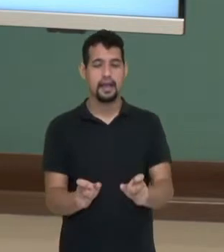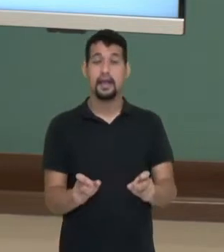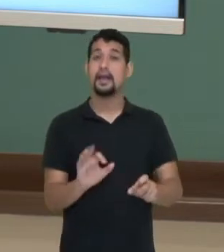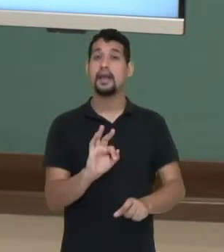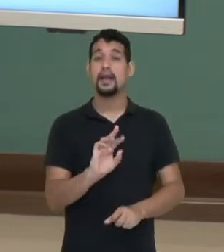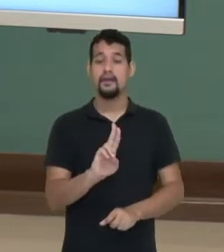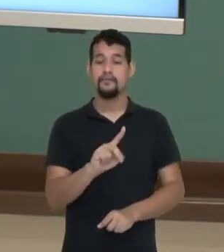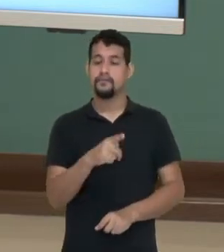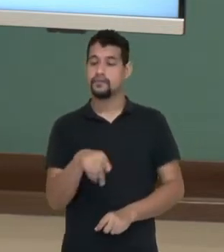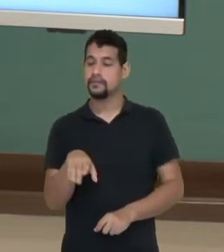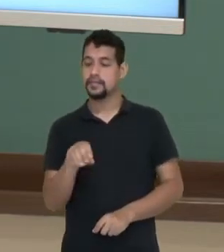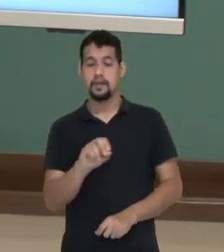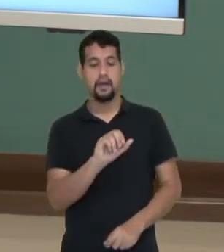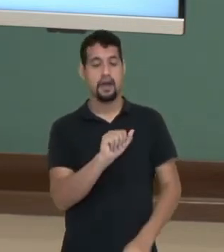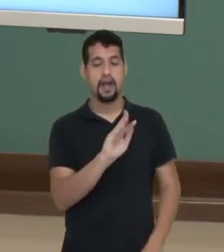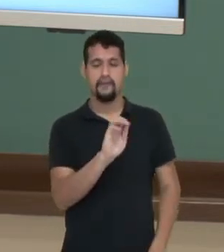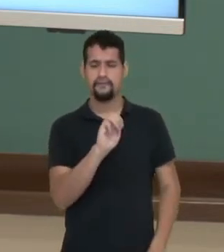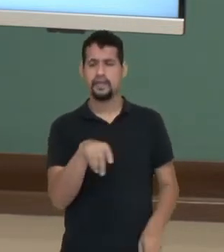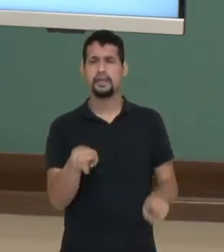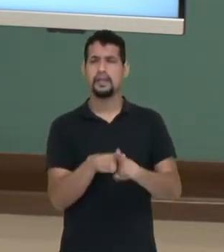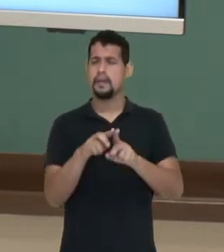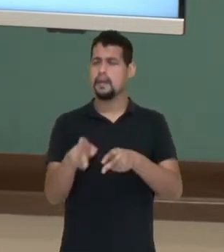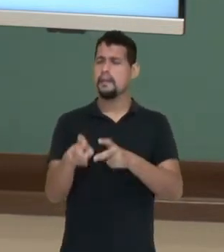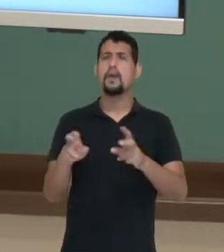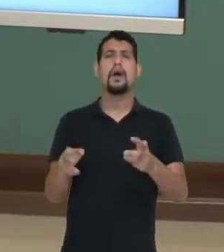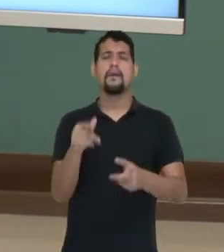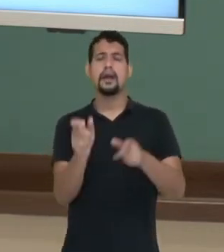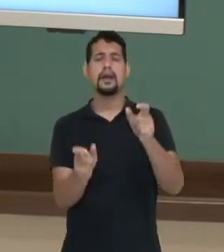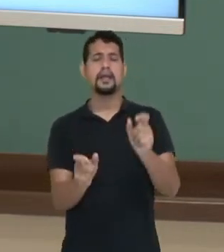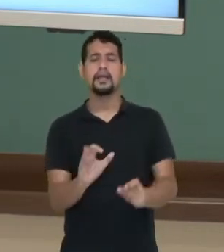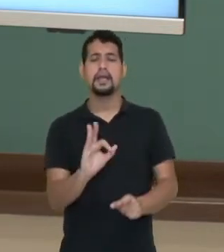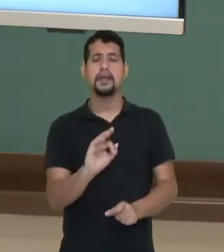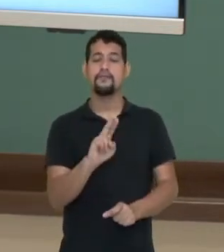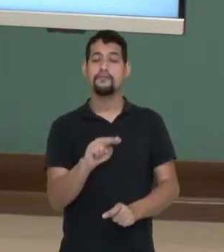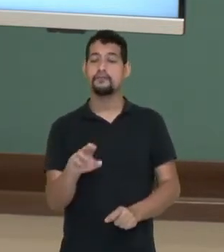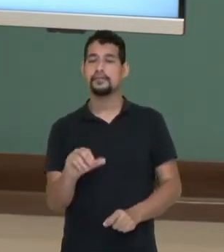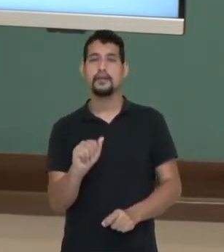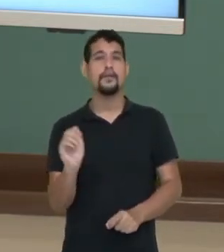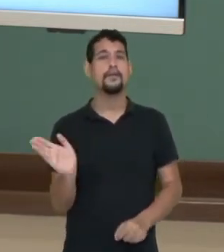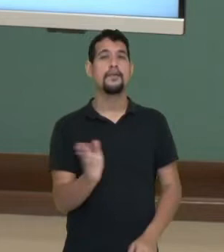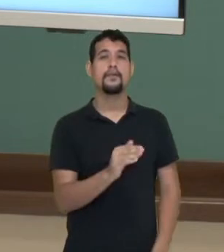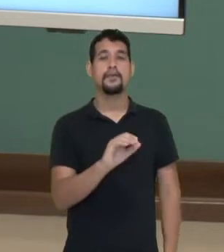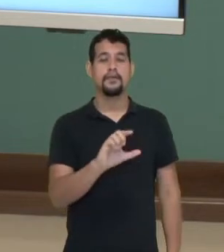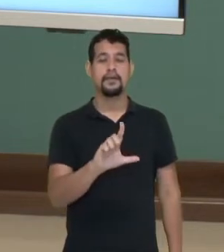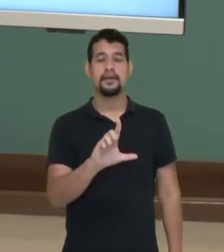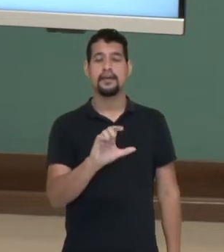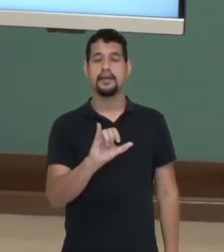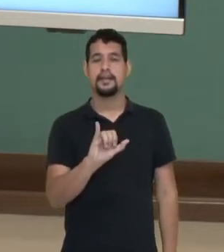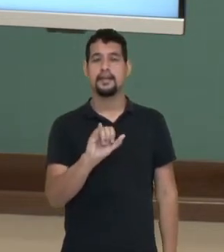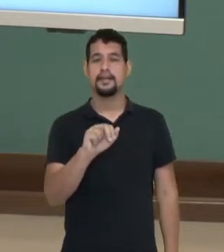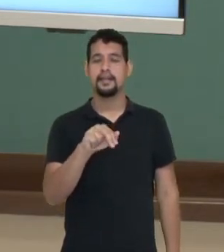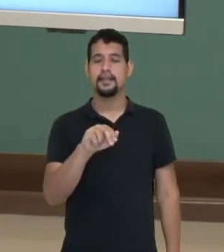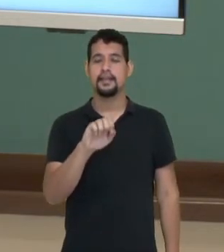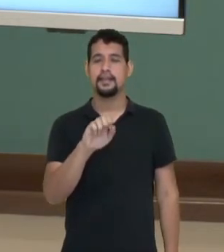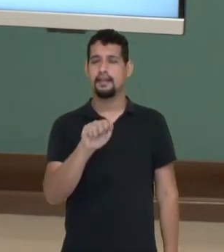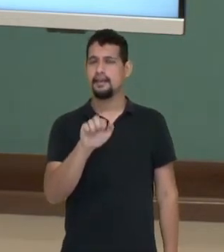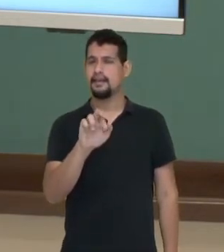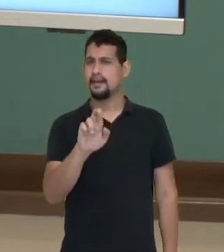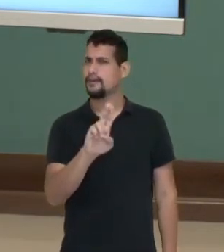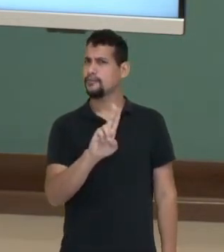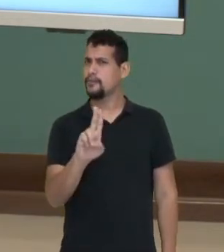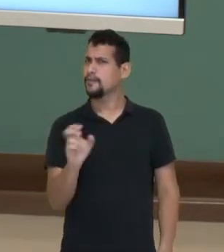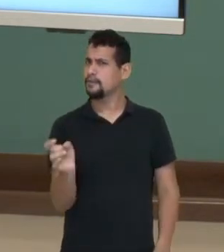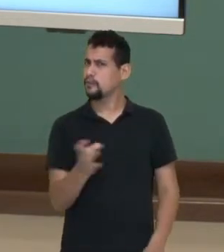função afim e identificar características de uma função linear. Temos um nominho novo aqui, ó. Então vamos